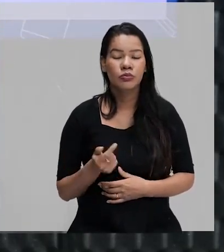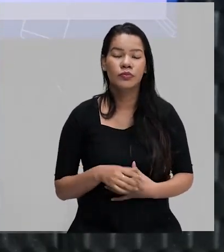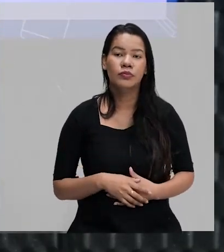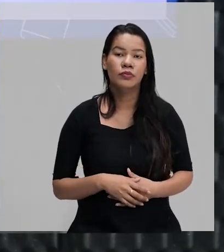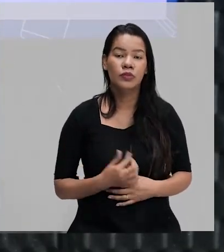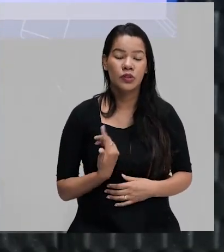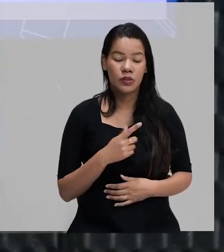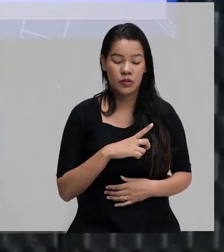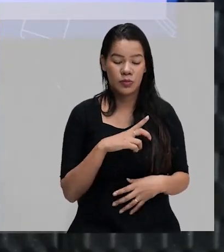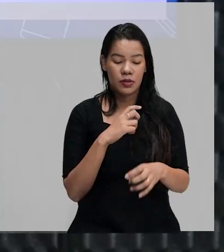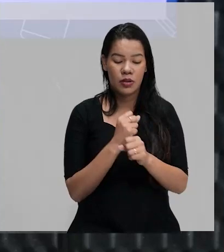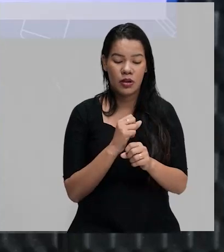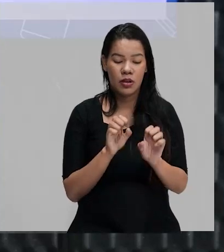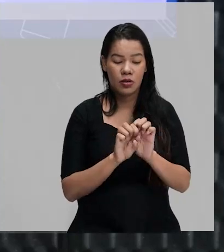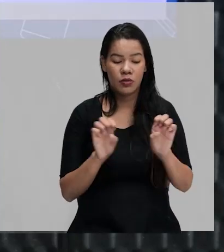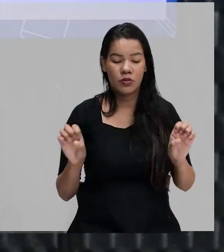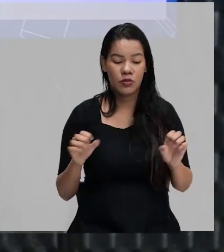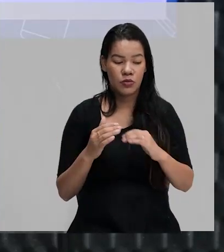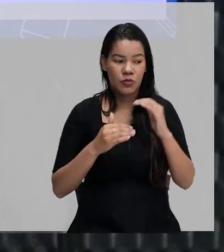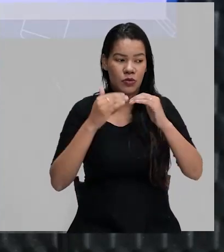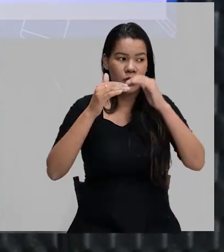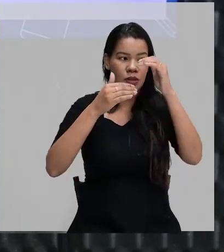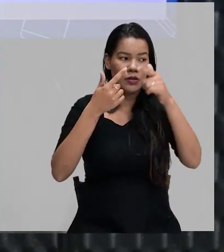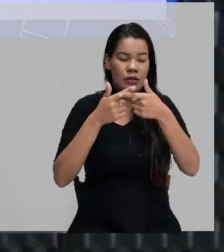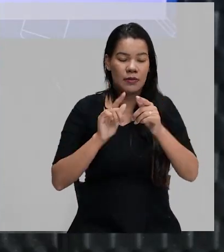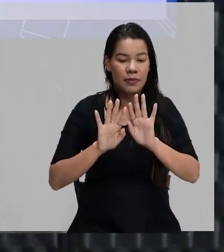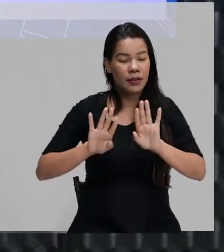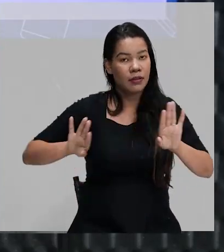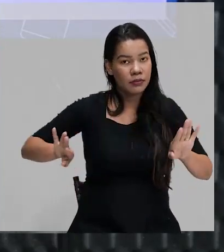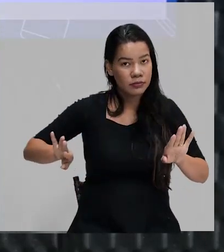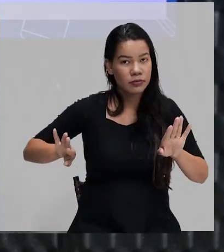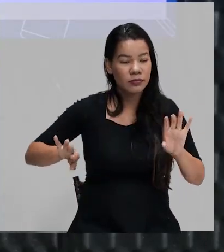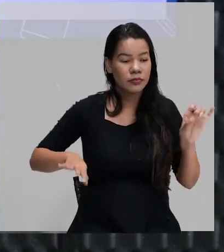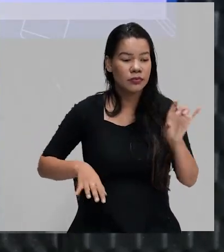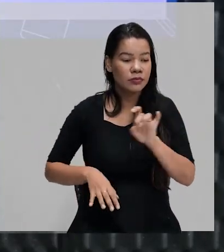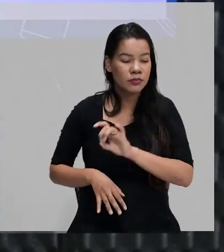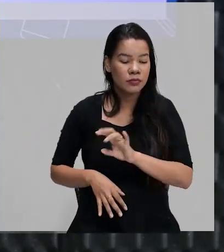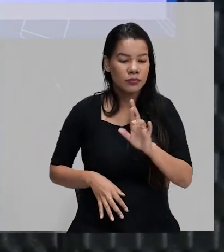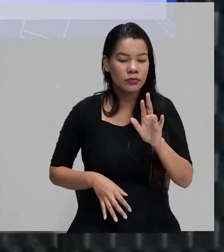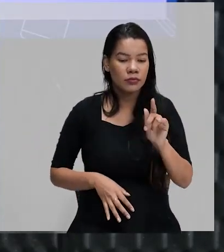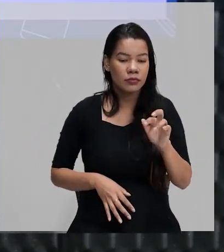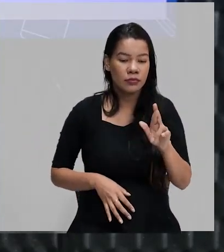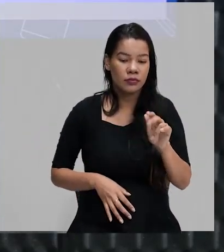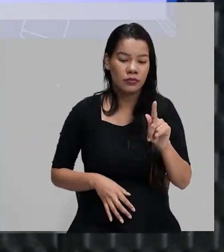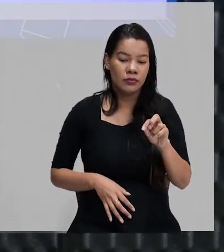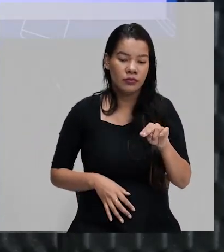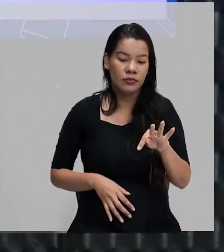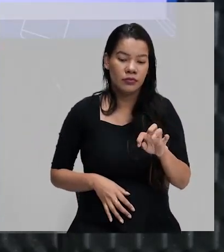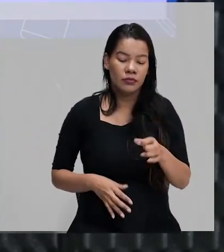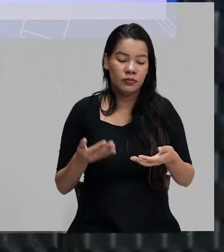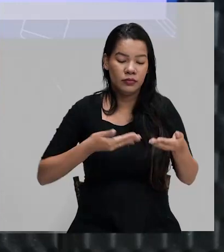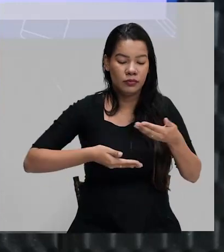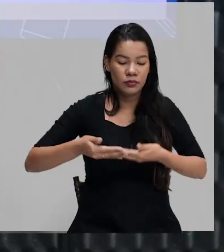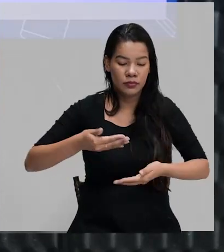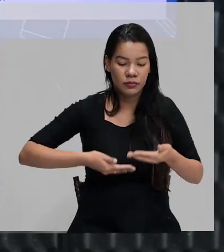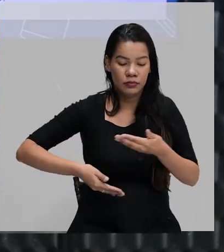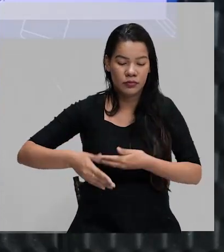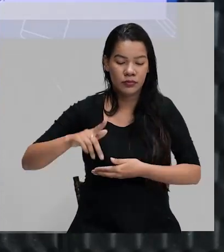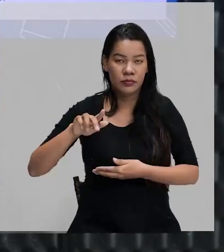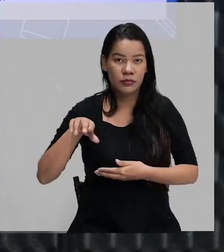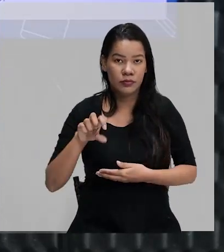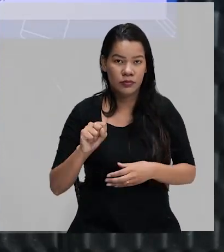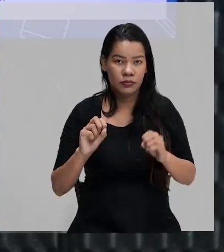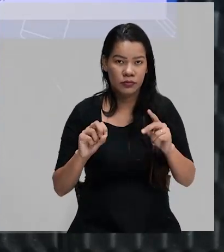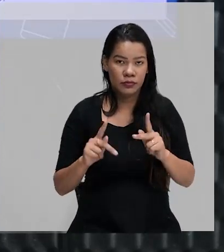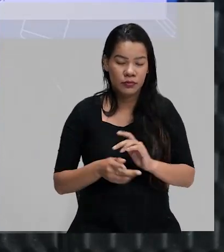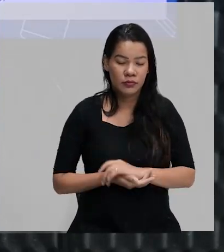equações dos processos separados, né? Cada reagente interagindo com o gás